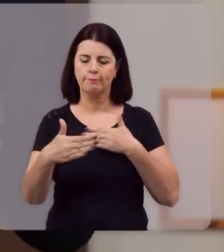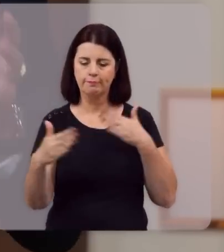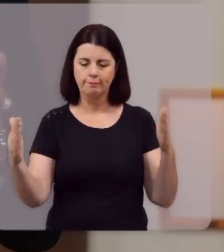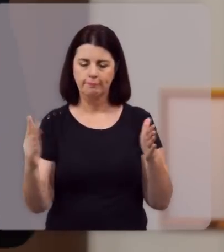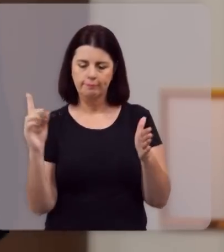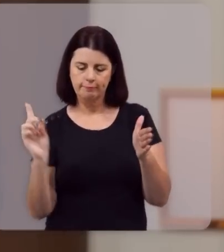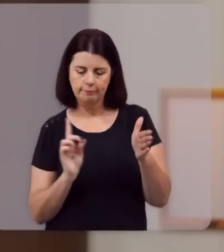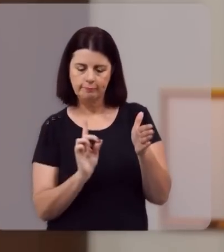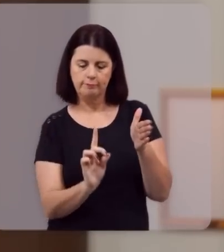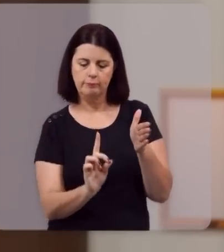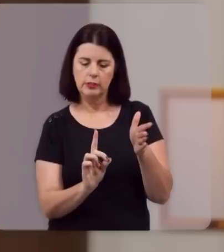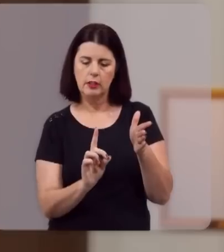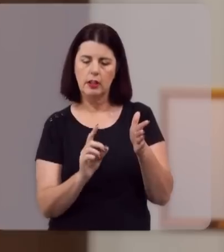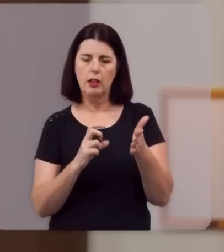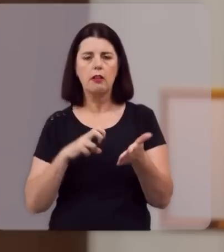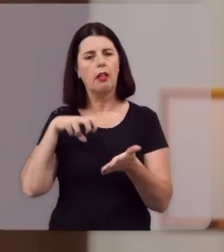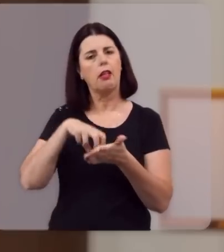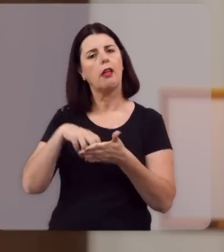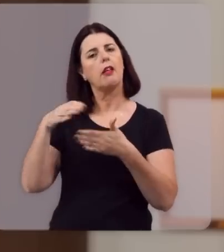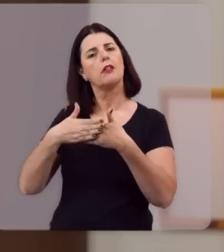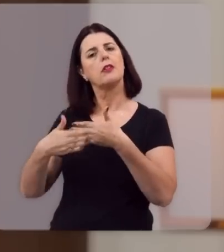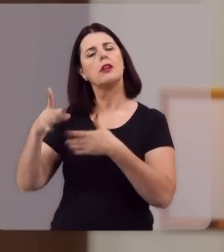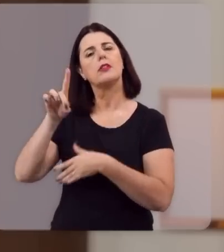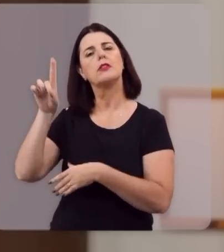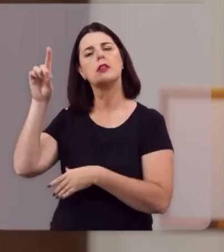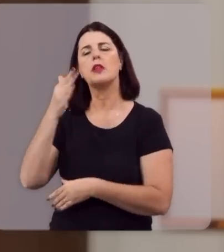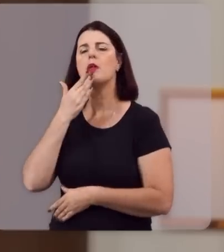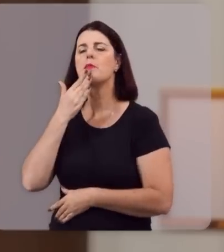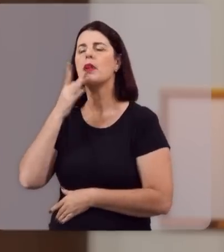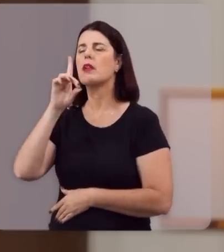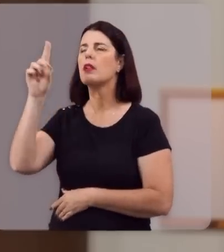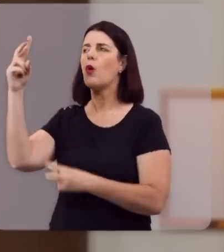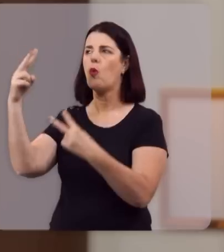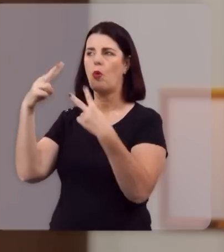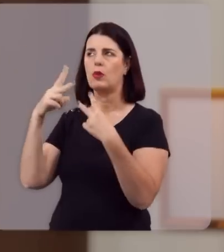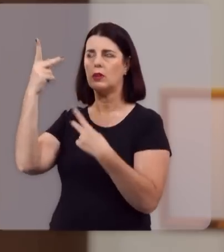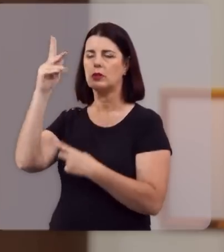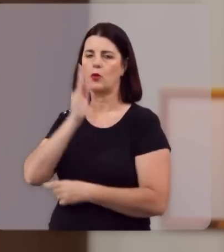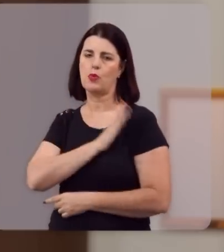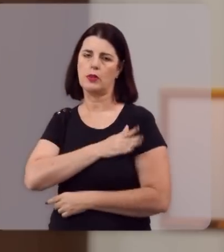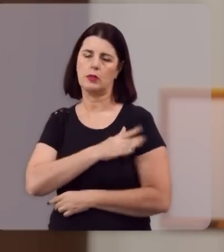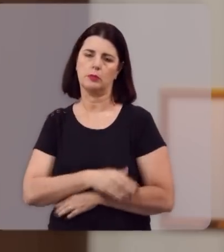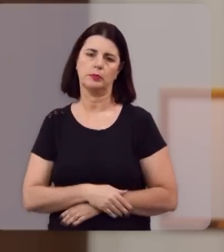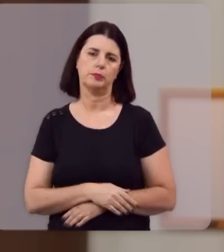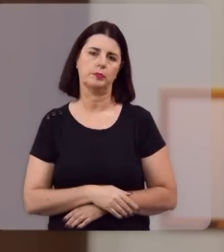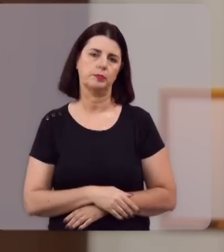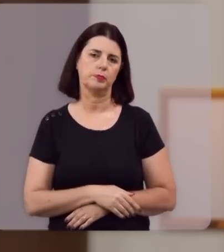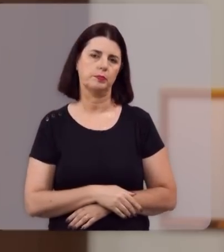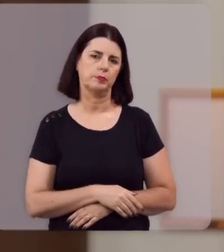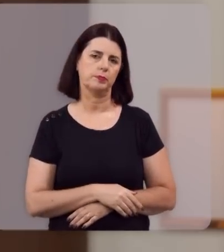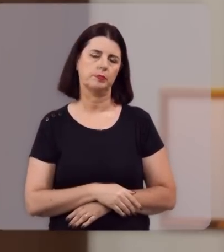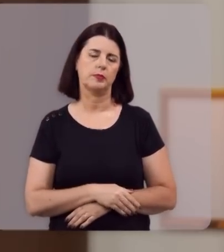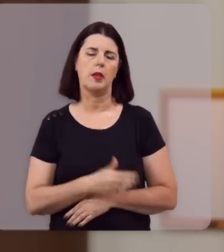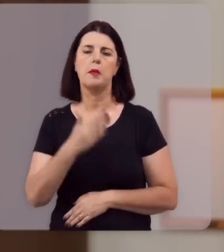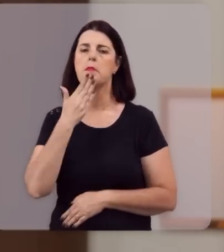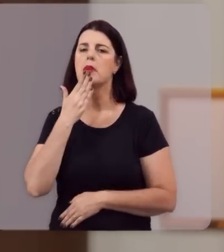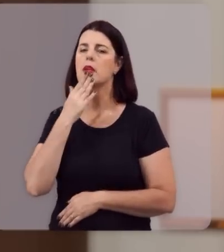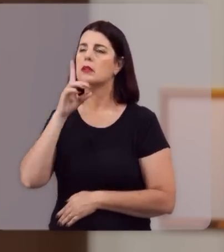encurralado por Deus se renda e peça para Deus sondar o seu coração